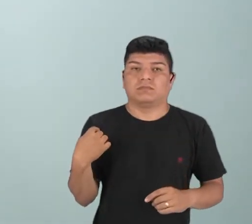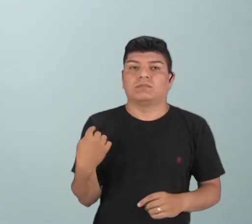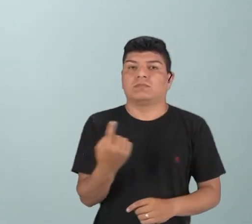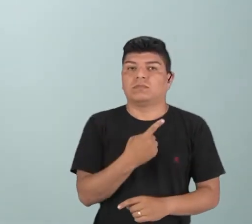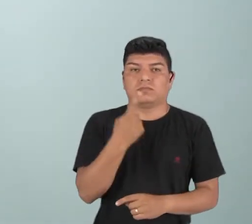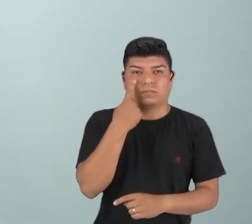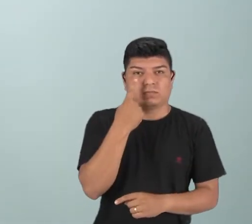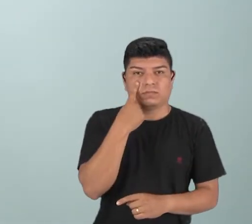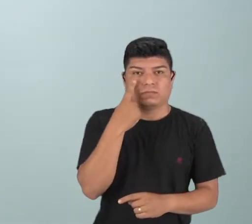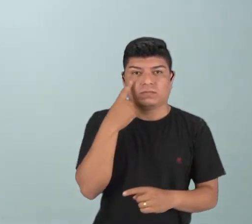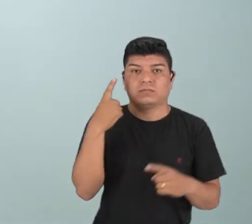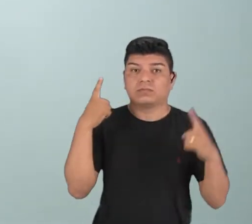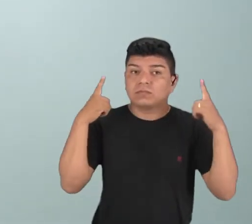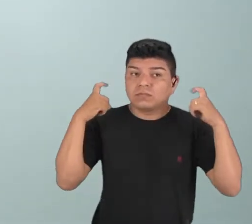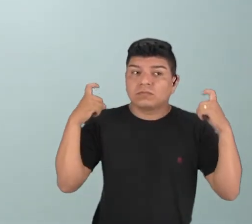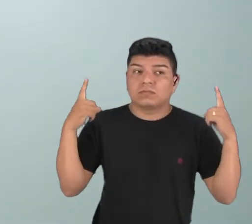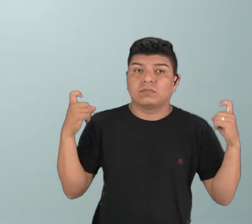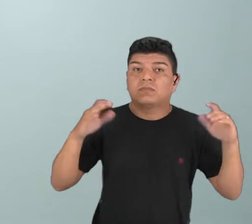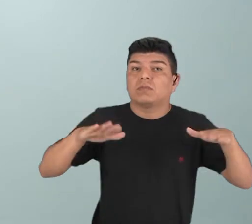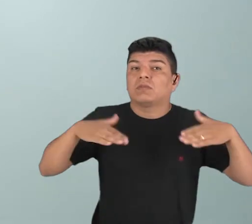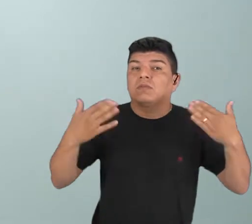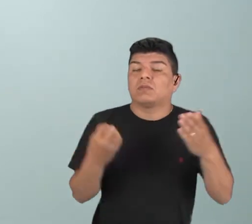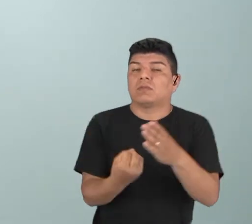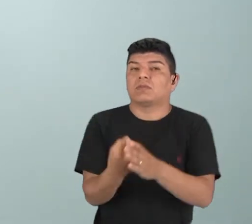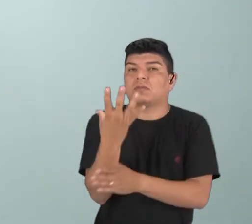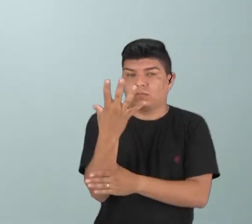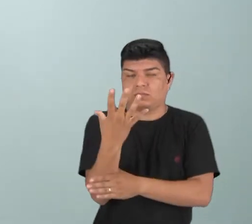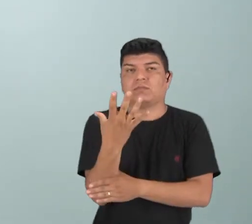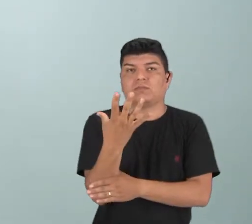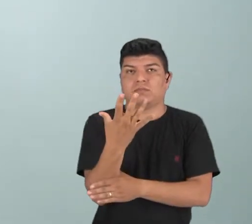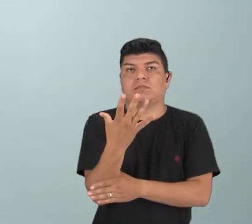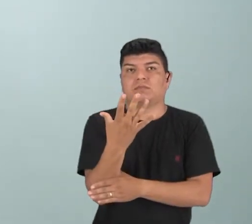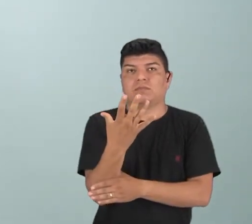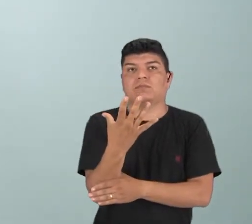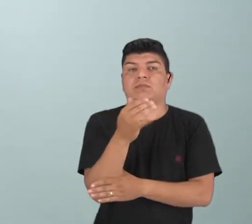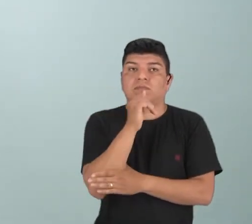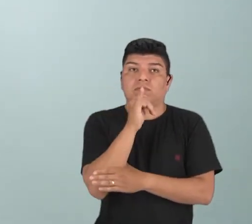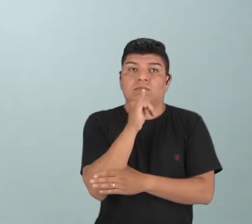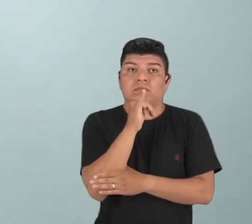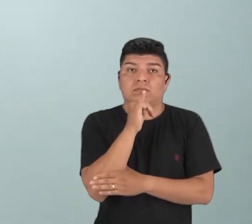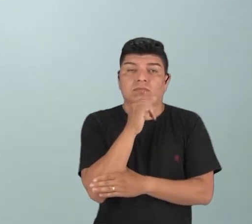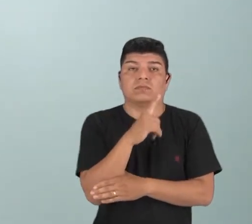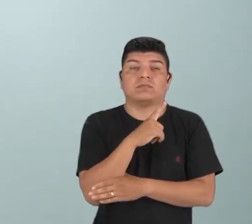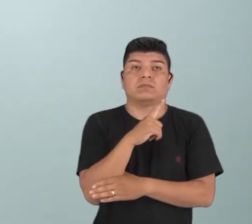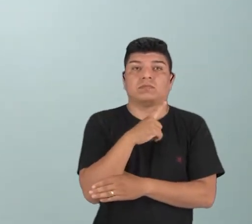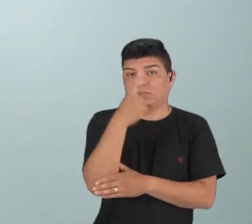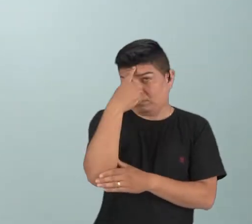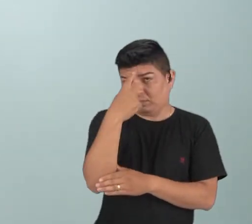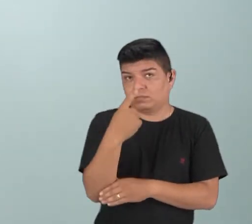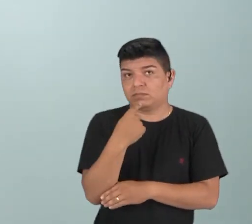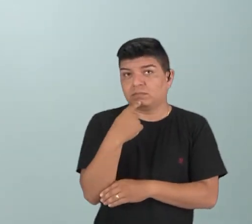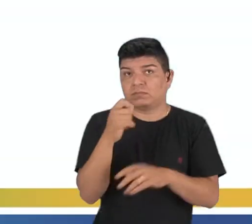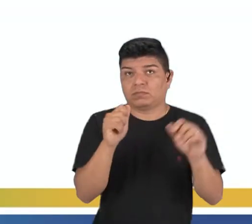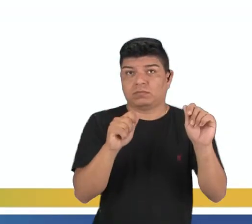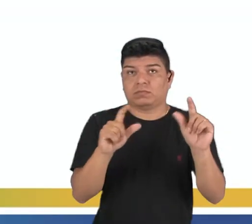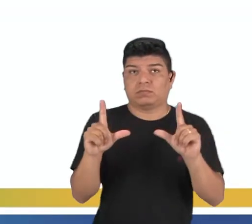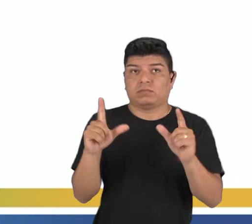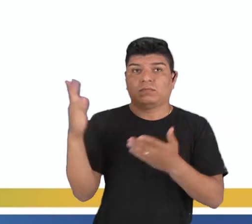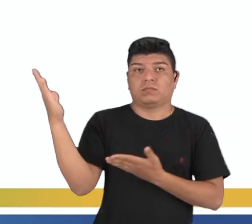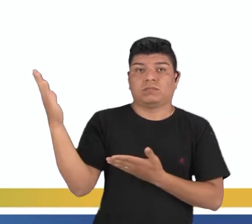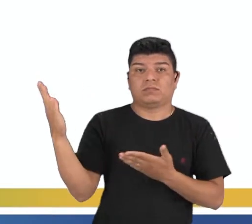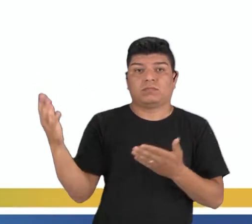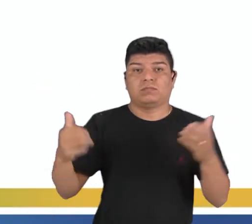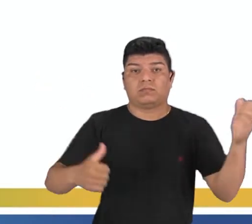um som, e a gente sabe qual é a sua origem, né? Por exemplo, você tem aí na imagem um